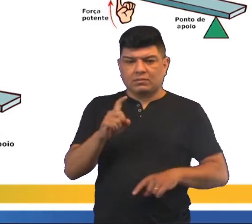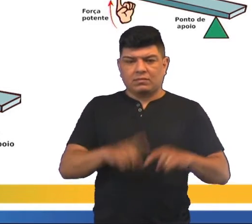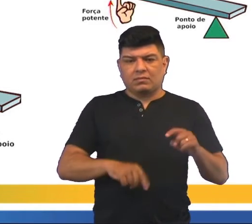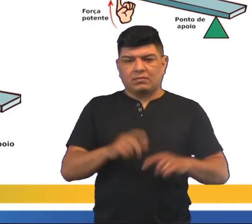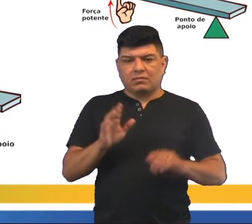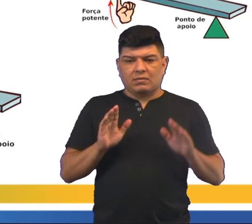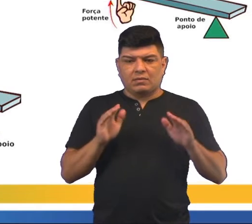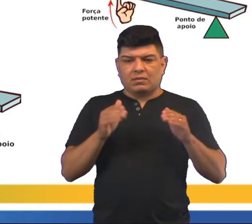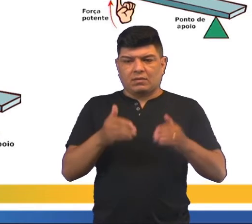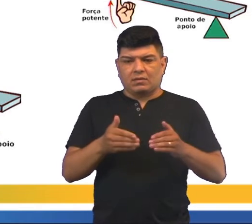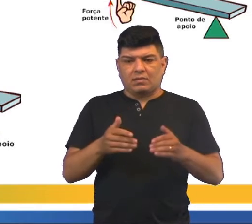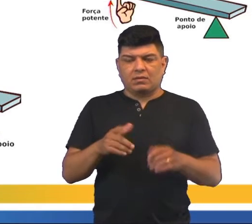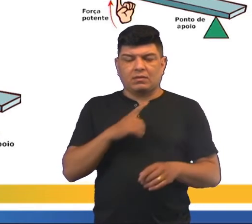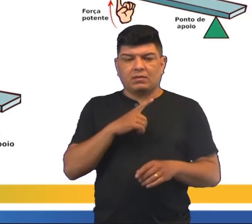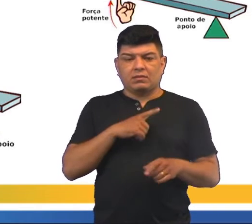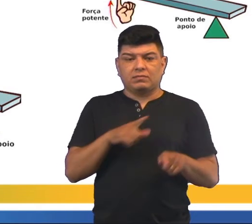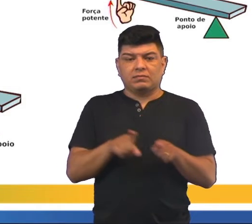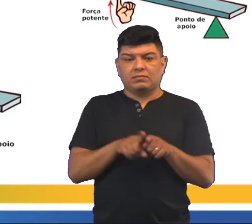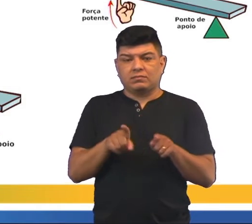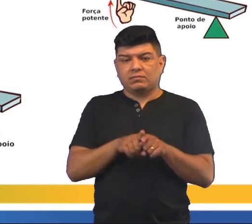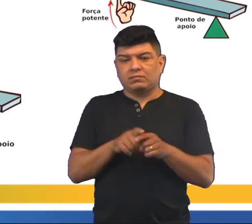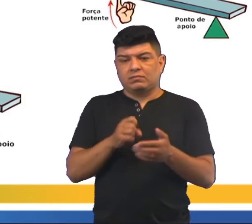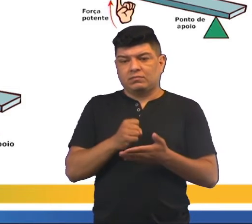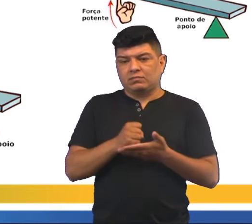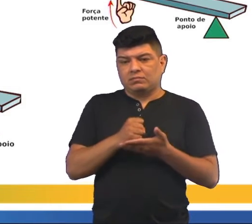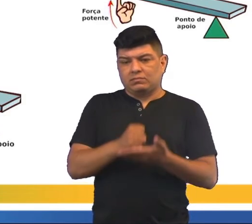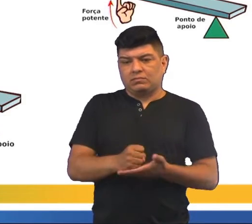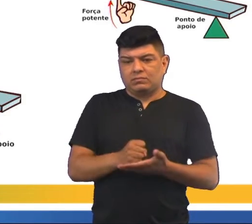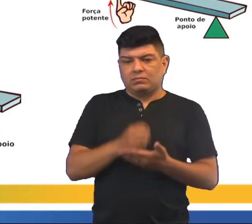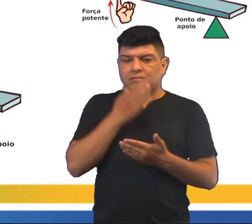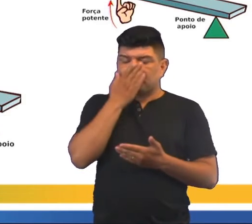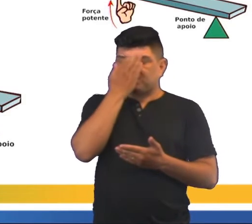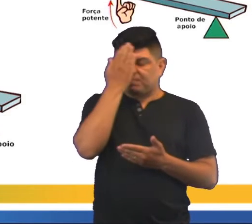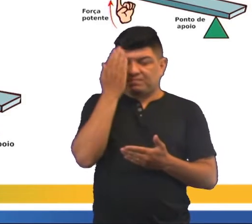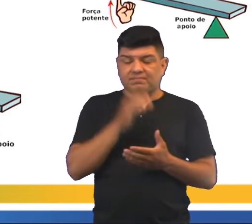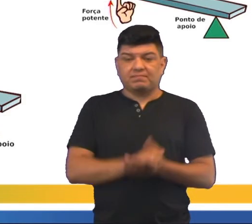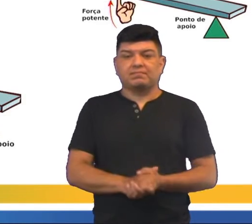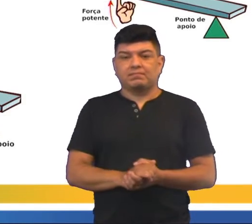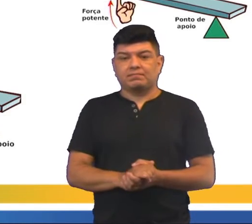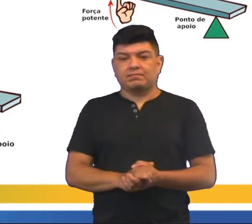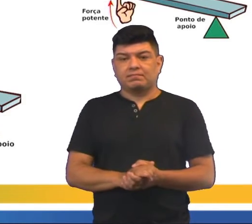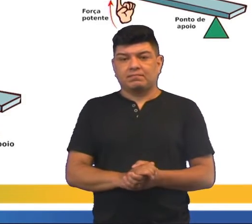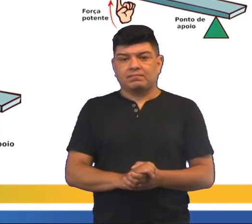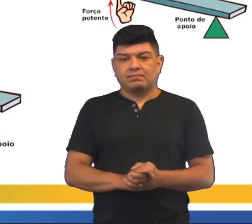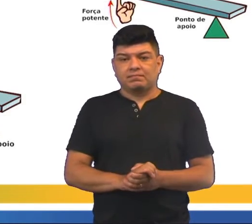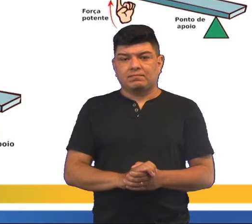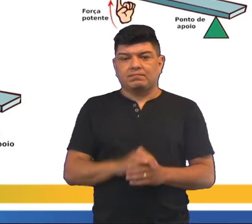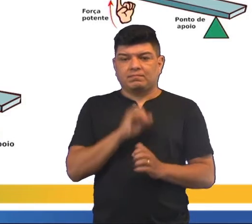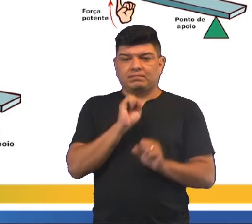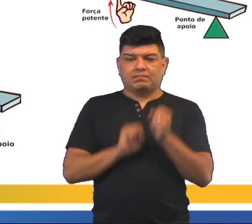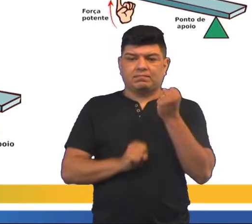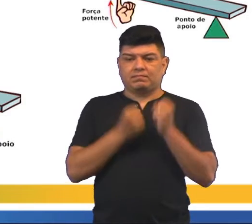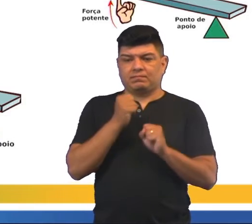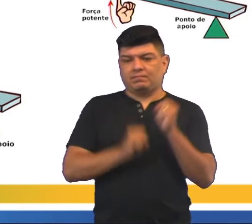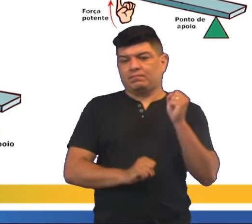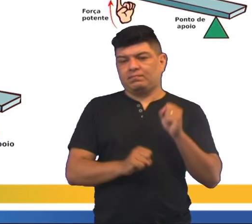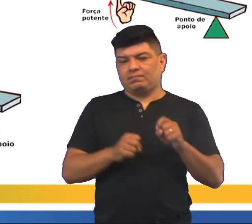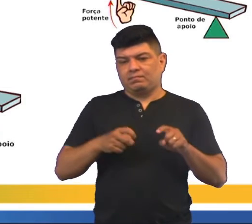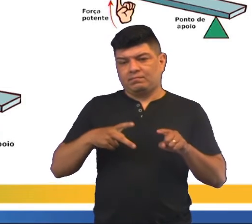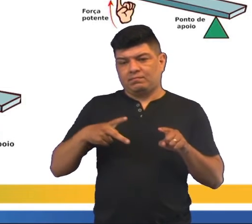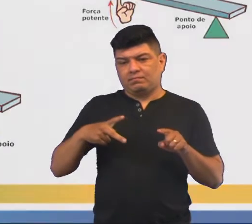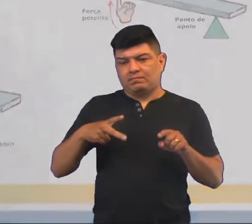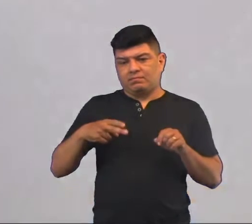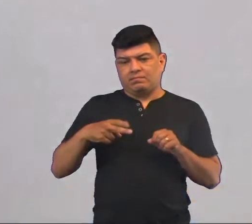concentrado e nós temos um ponto de apoio e aí nós vemos a esse tipo de máquina e uma tesoura